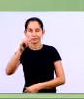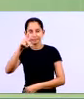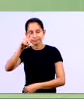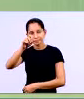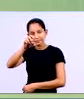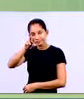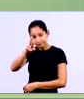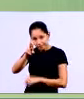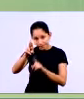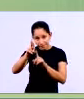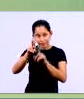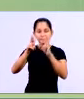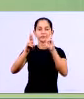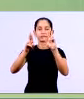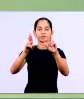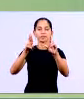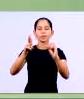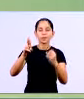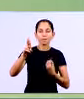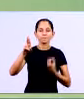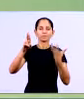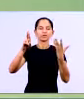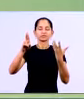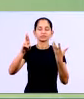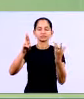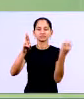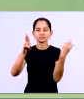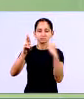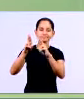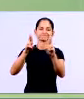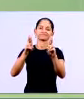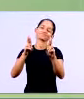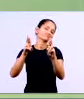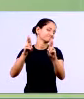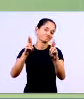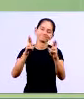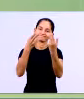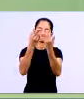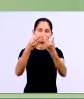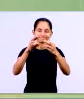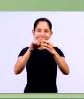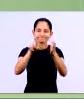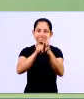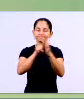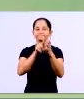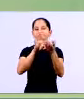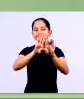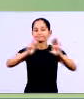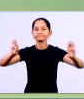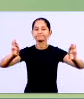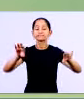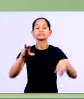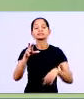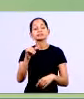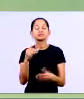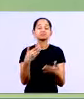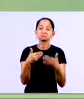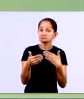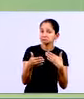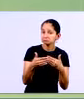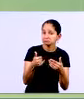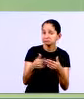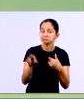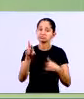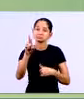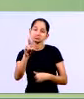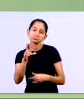R. Então, separados. Se o prefixo terminar com qualquer letra, seja vogal, seja